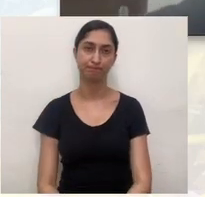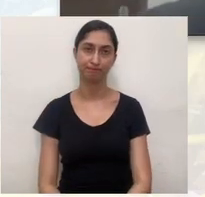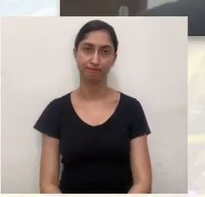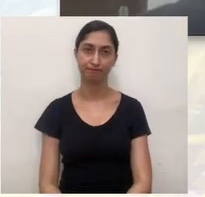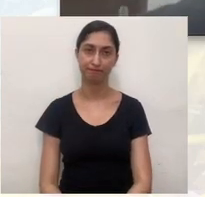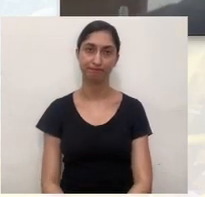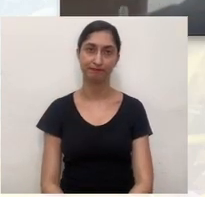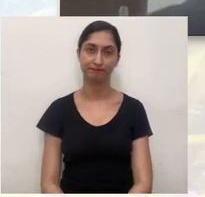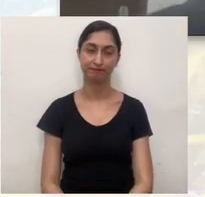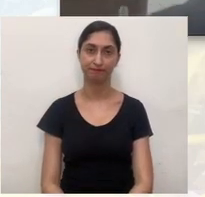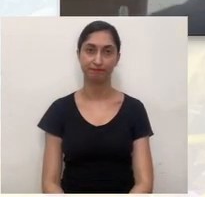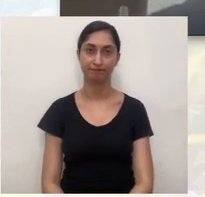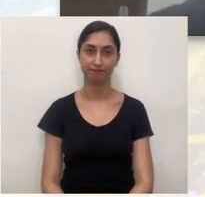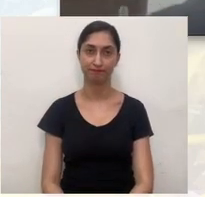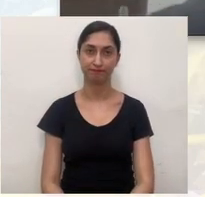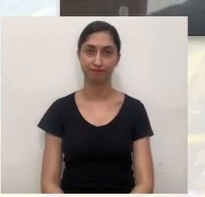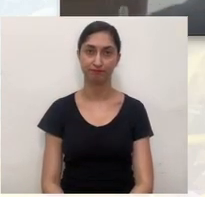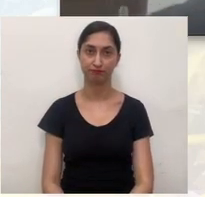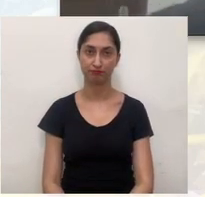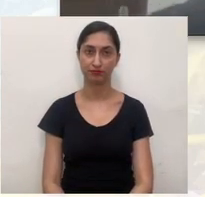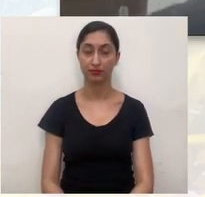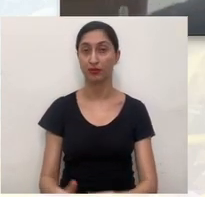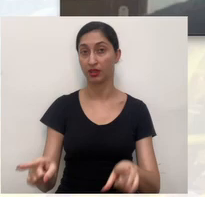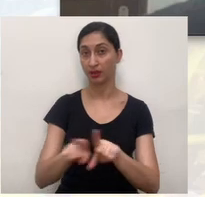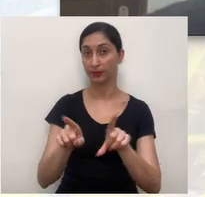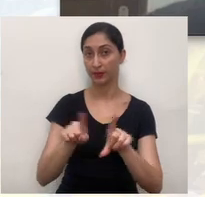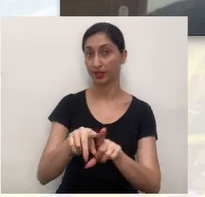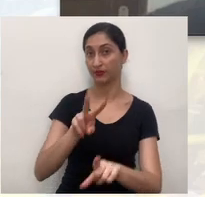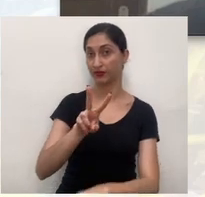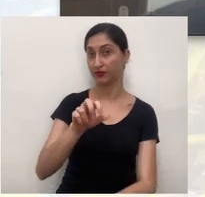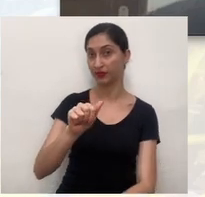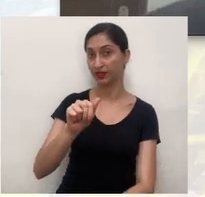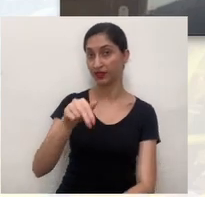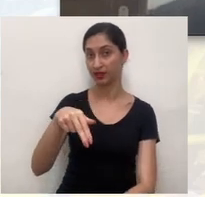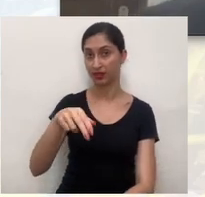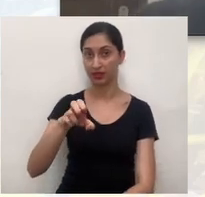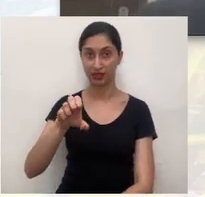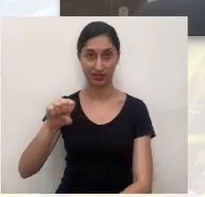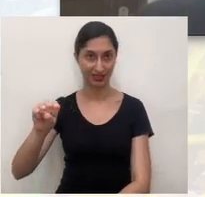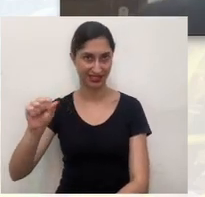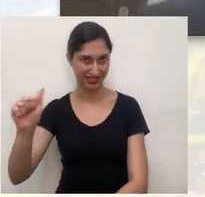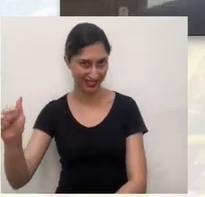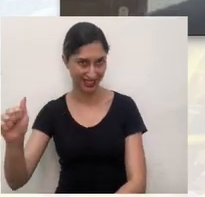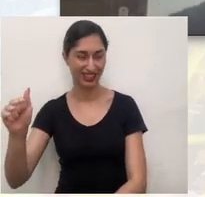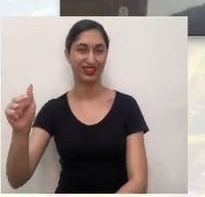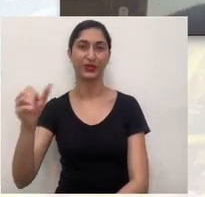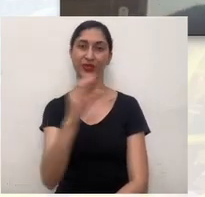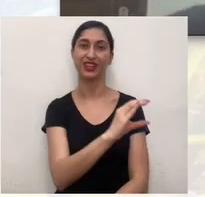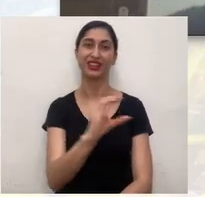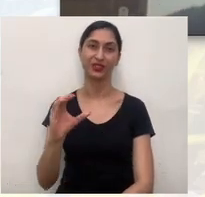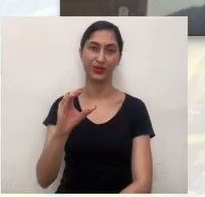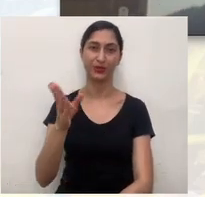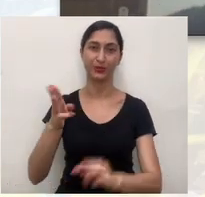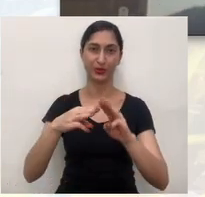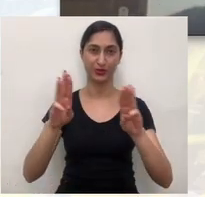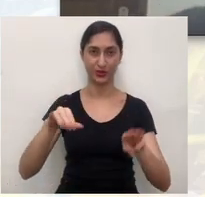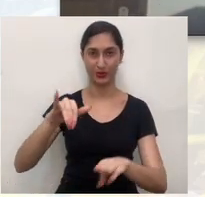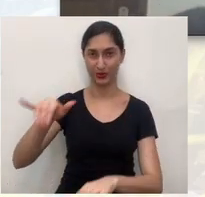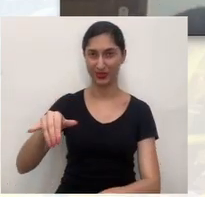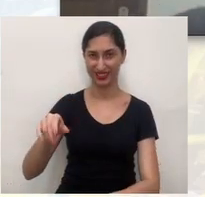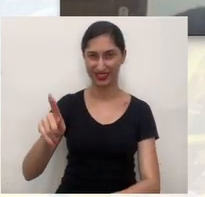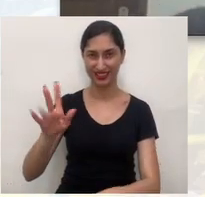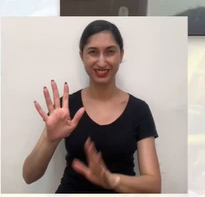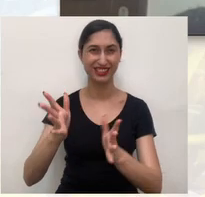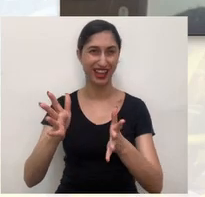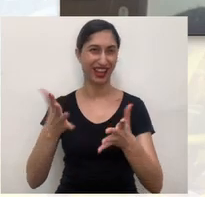Passando então adiante, a gente tem aqui uma questão da Vanessa. Vanessa é gestora do Museu Casa Kubitschek e, além de elogiar